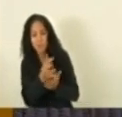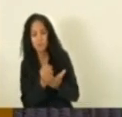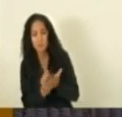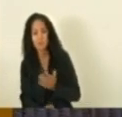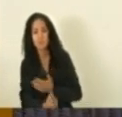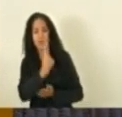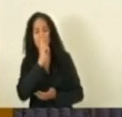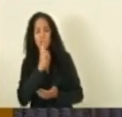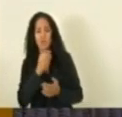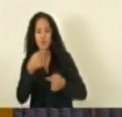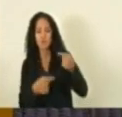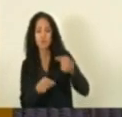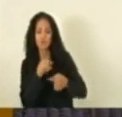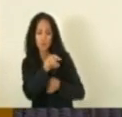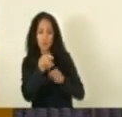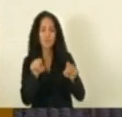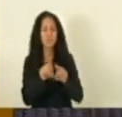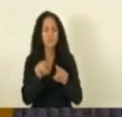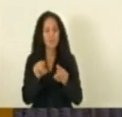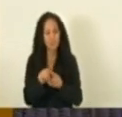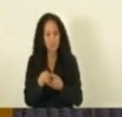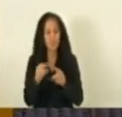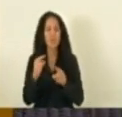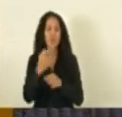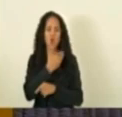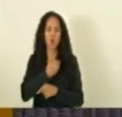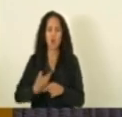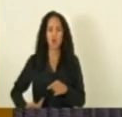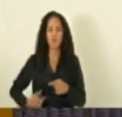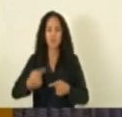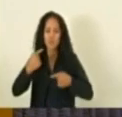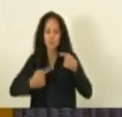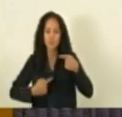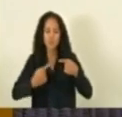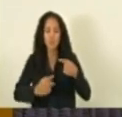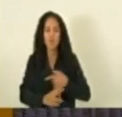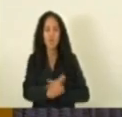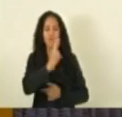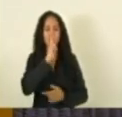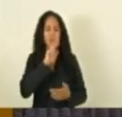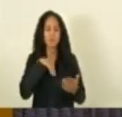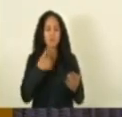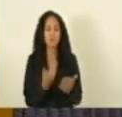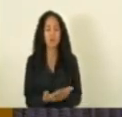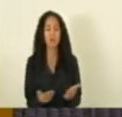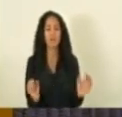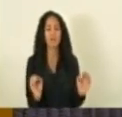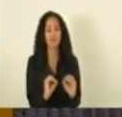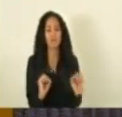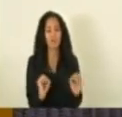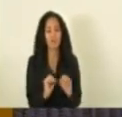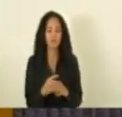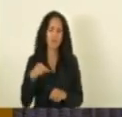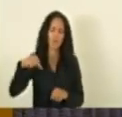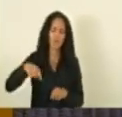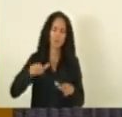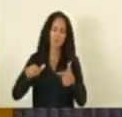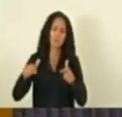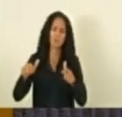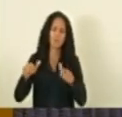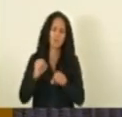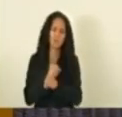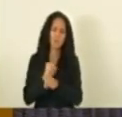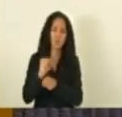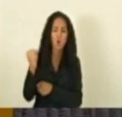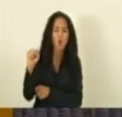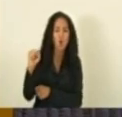governador no intervalo entre o primeiro e o segundo turno. Então, assim, deputado Dari, eu estou aqui há 8 anos, o senhor sabe